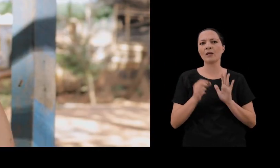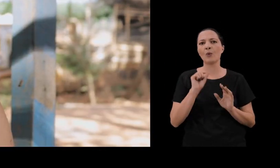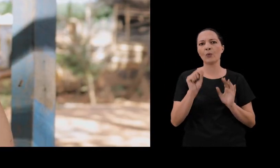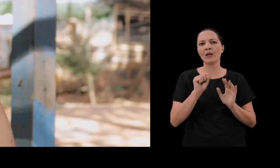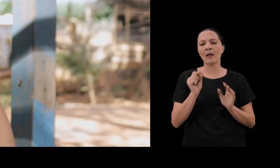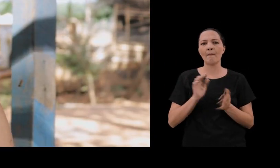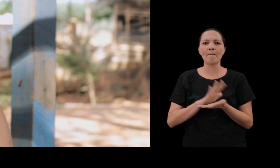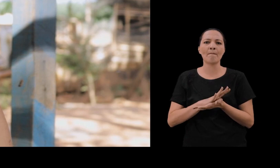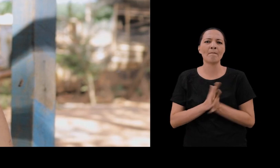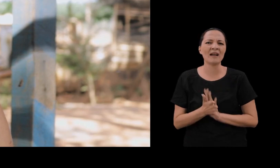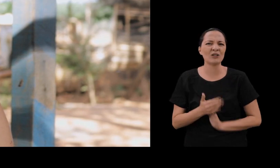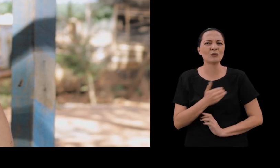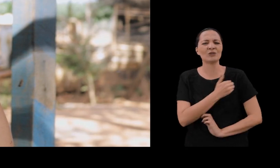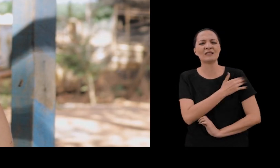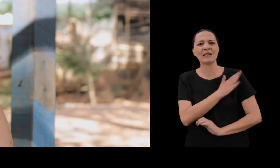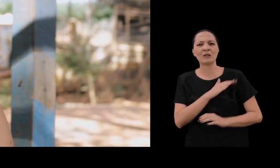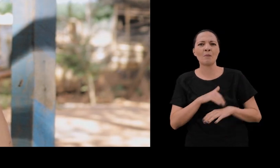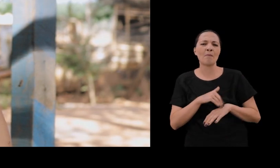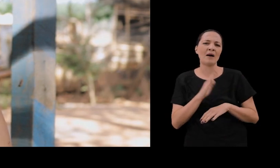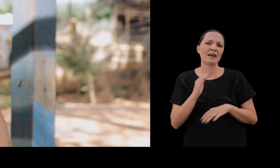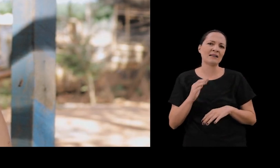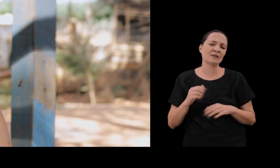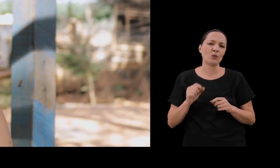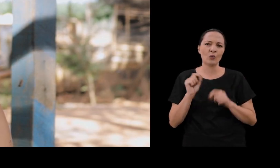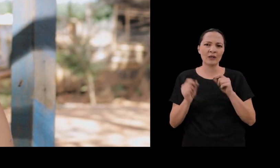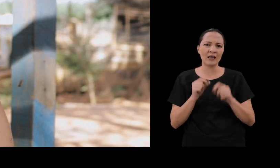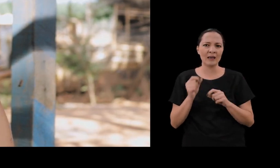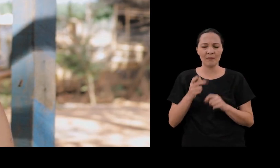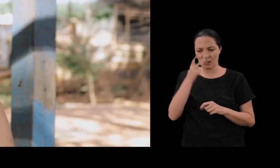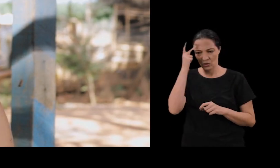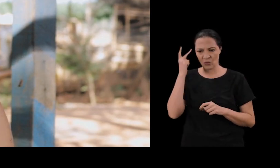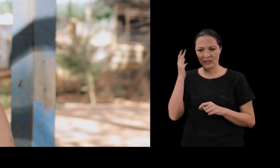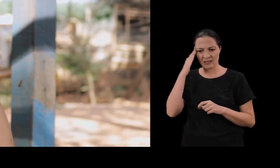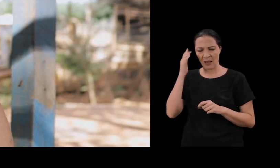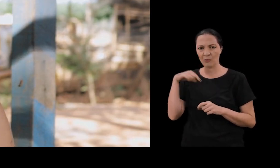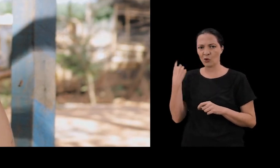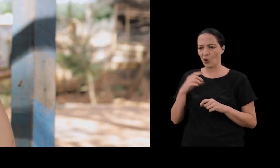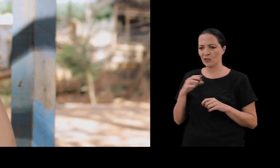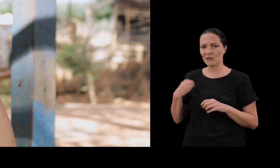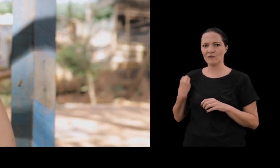preconceito maior quando você fala que você está em ocupação, né? É,